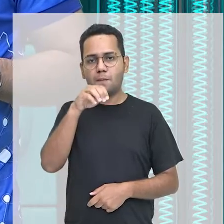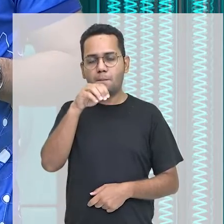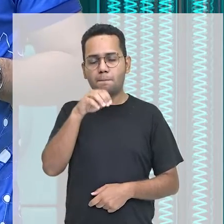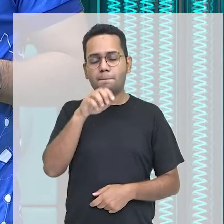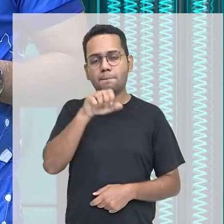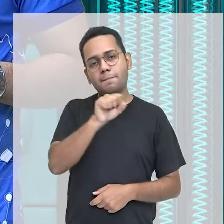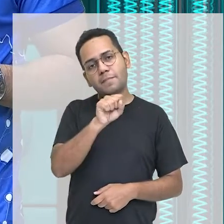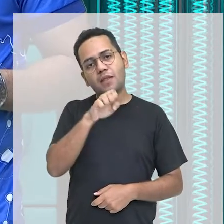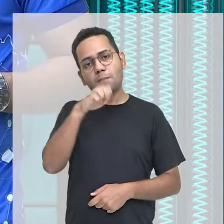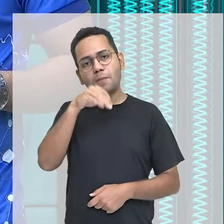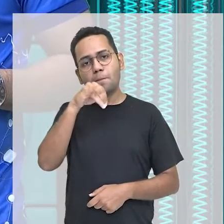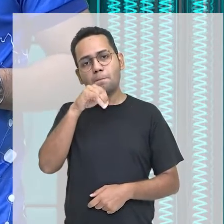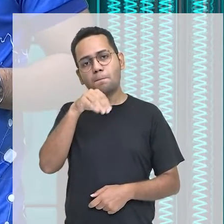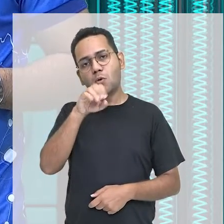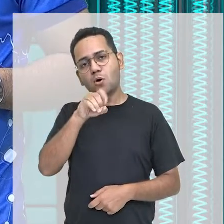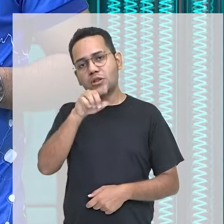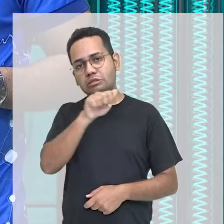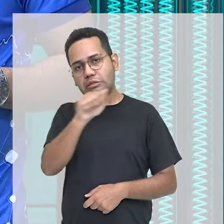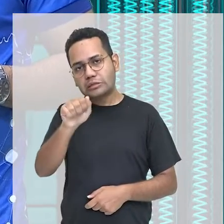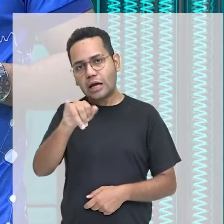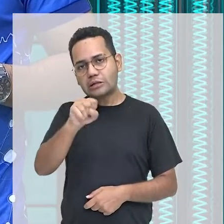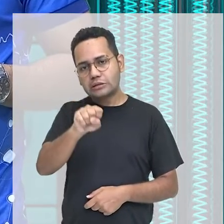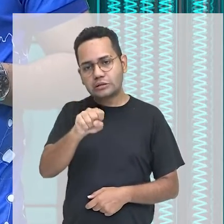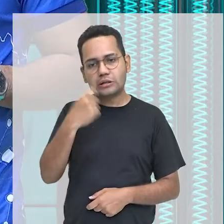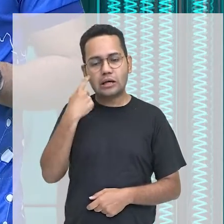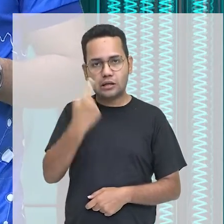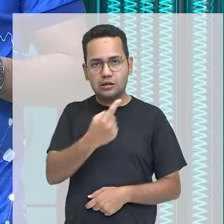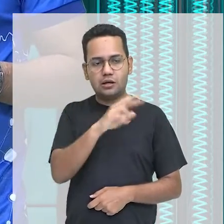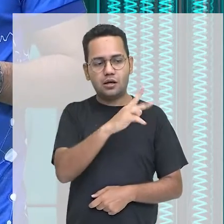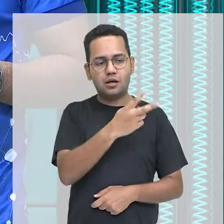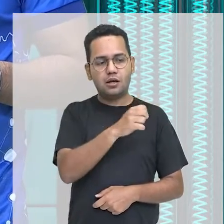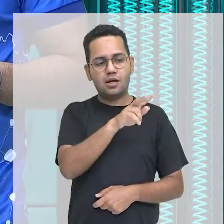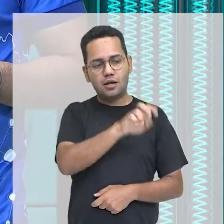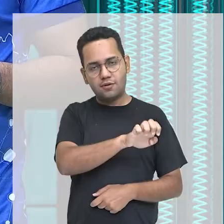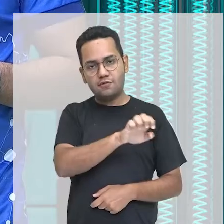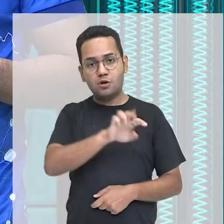trabalhando essa lista de verbo como verbos modais, mas